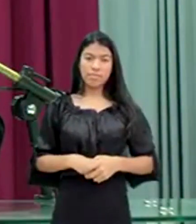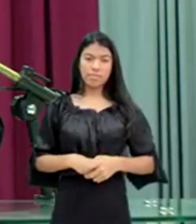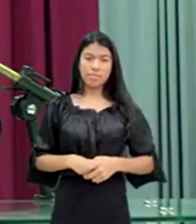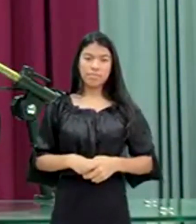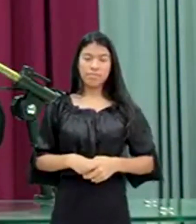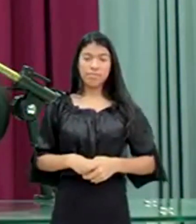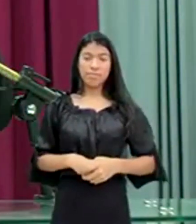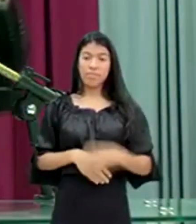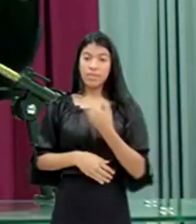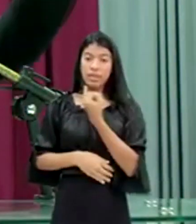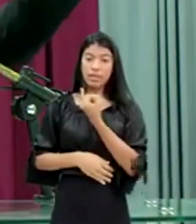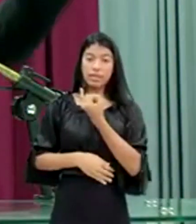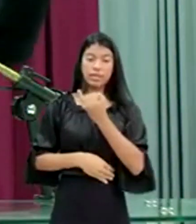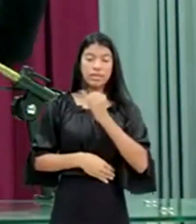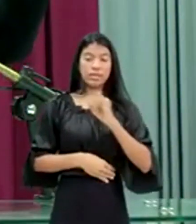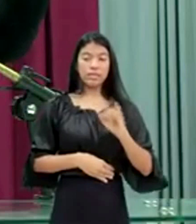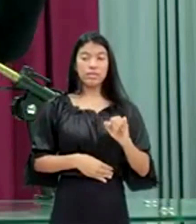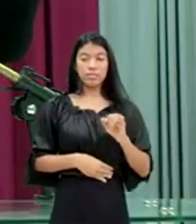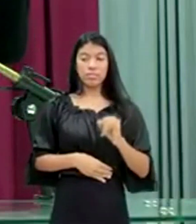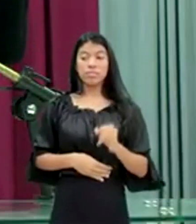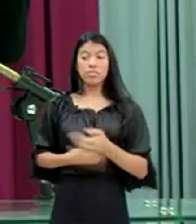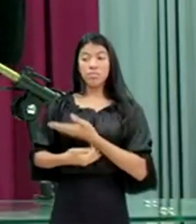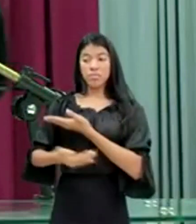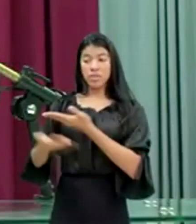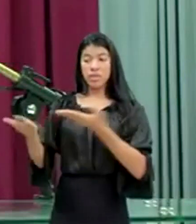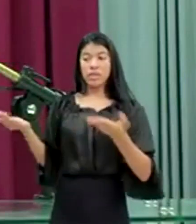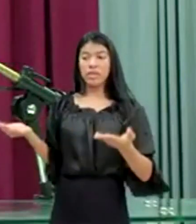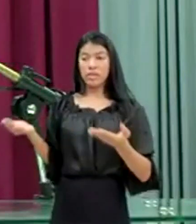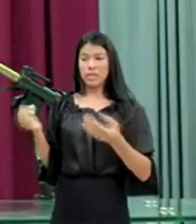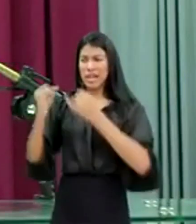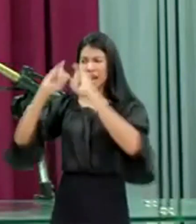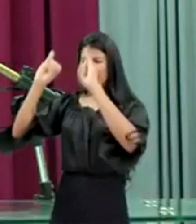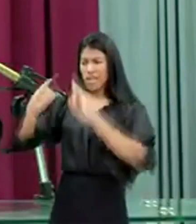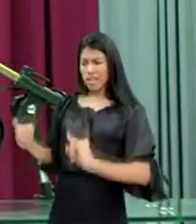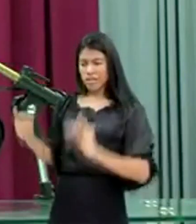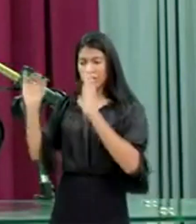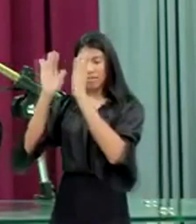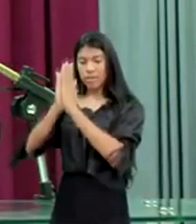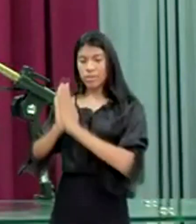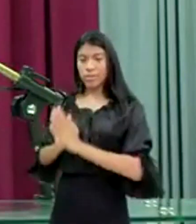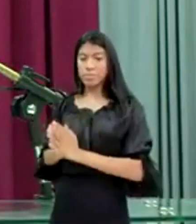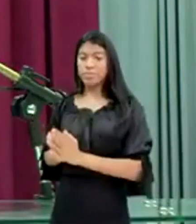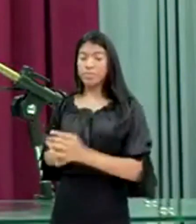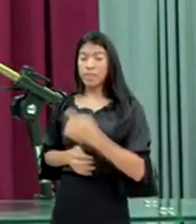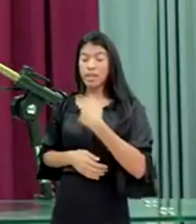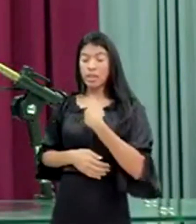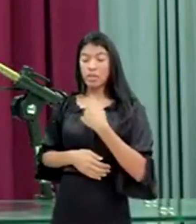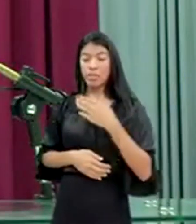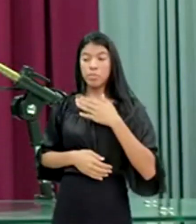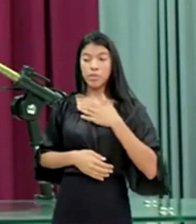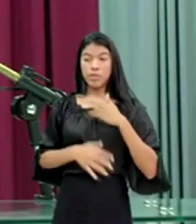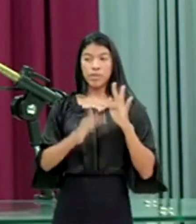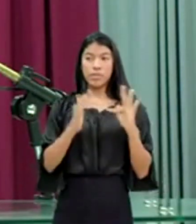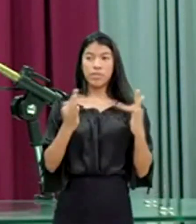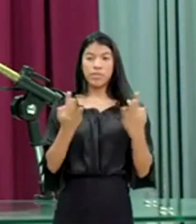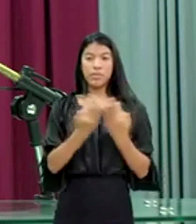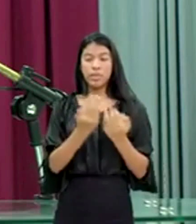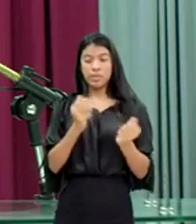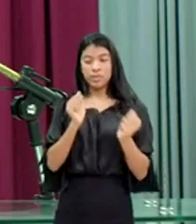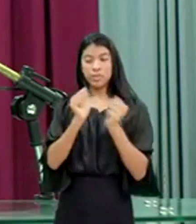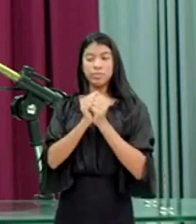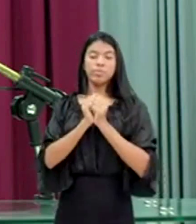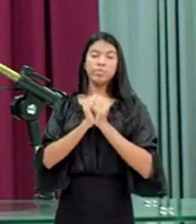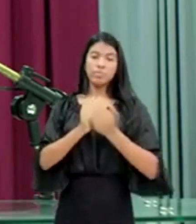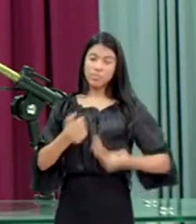Se vocês querem ir após outros deuses, que vocês vão. Agora eu e a minha casa vamos